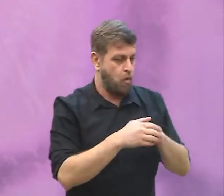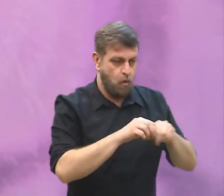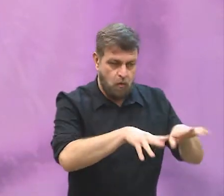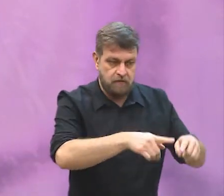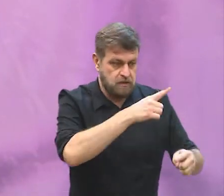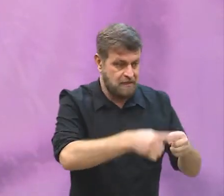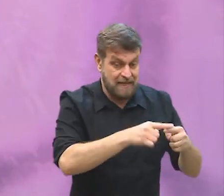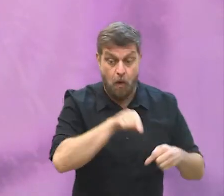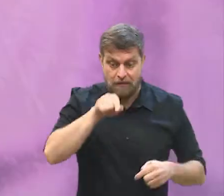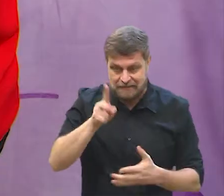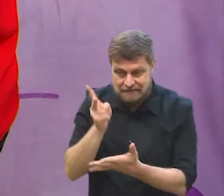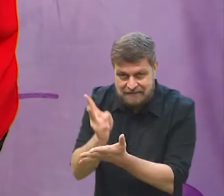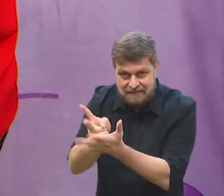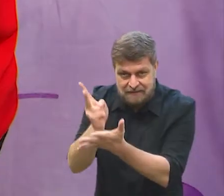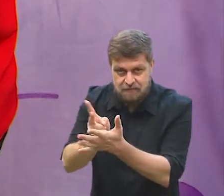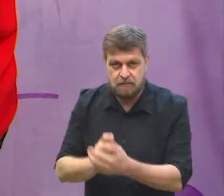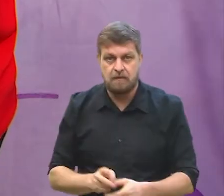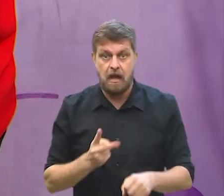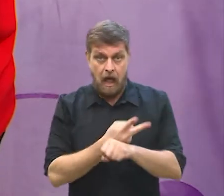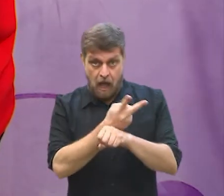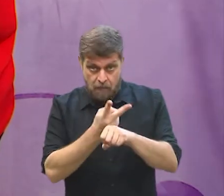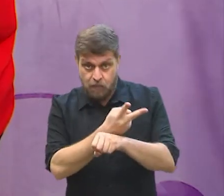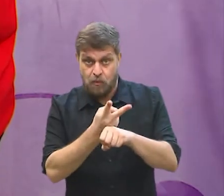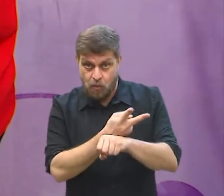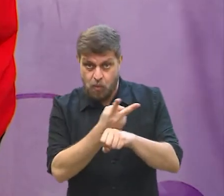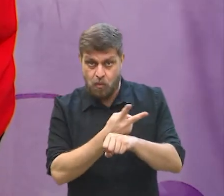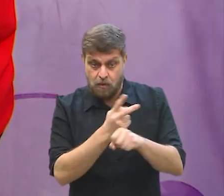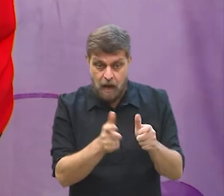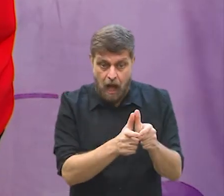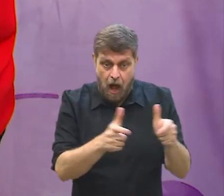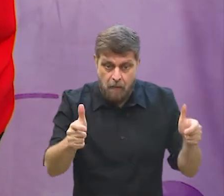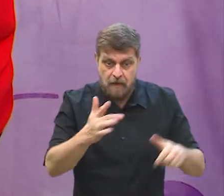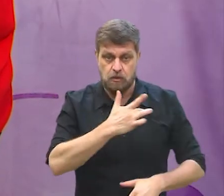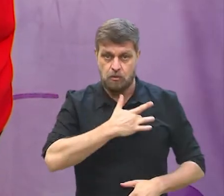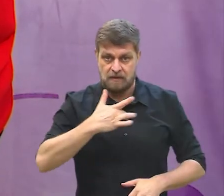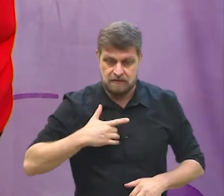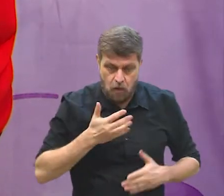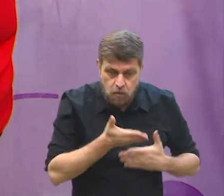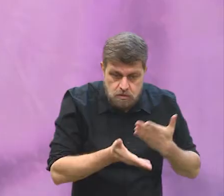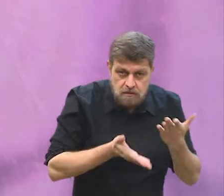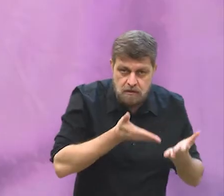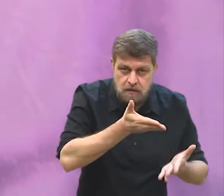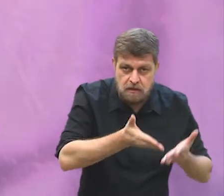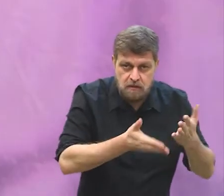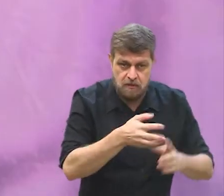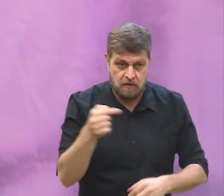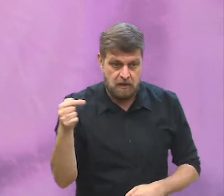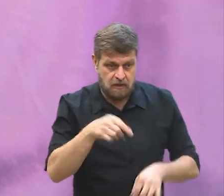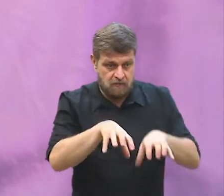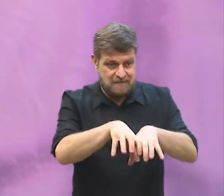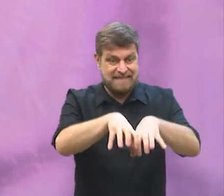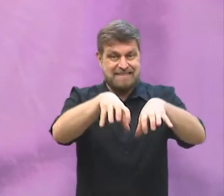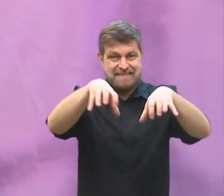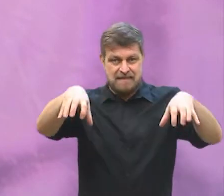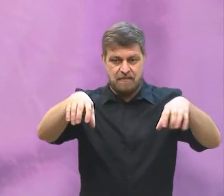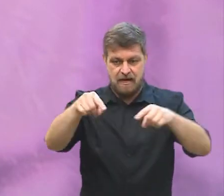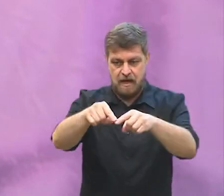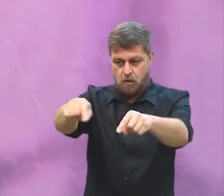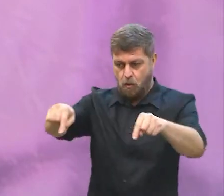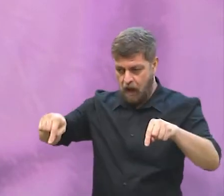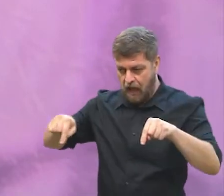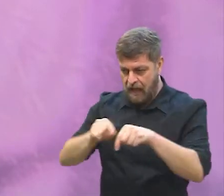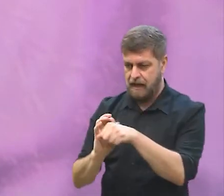gente dividiu, né? A gente tinha um prédio para usar para atender Covid. Isso é até importante a gente falar, né, doutora? Foram